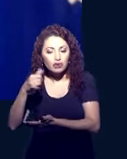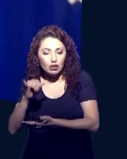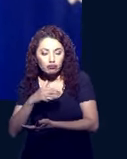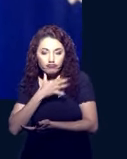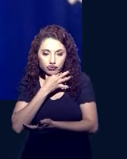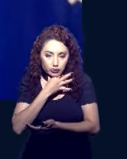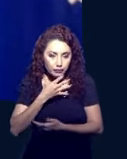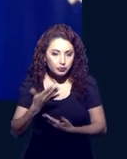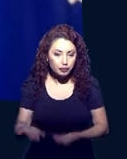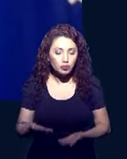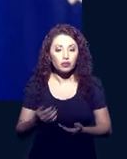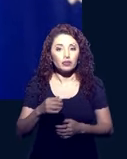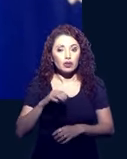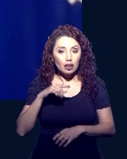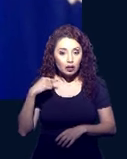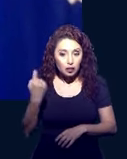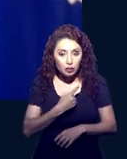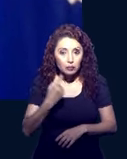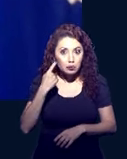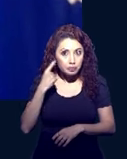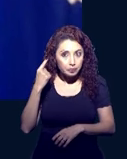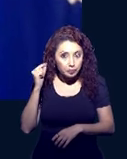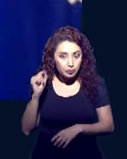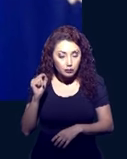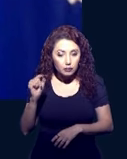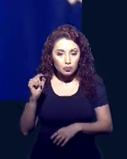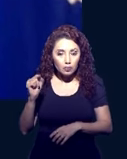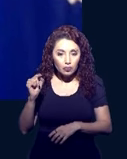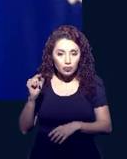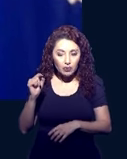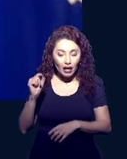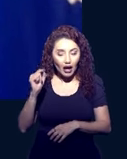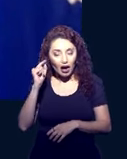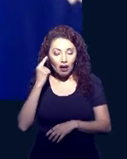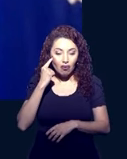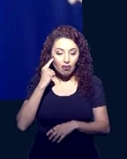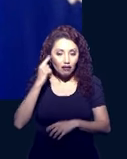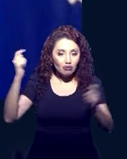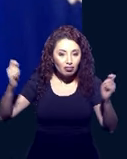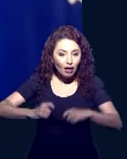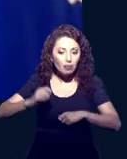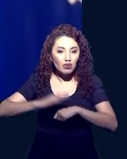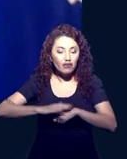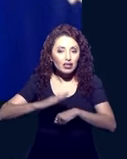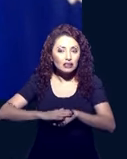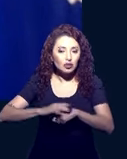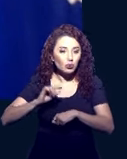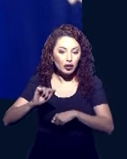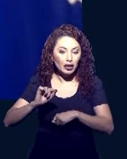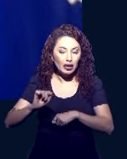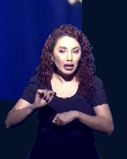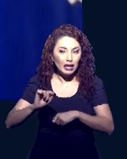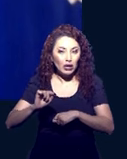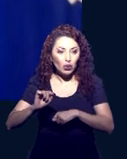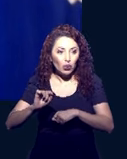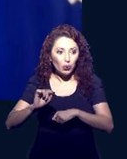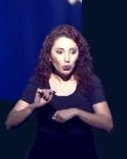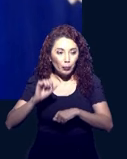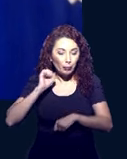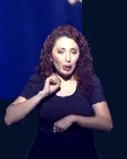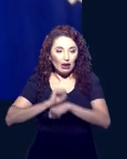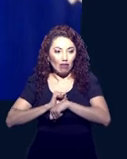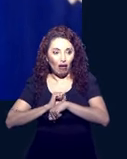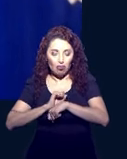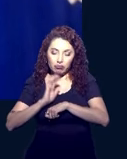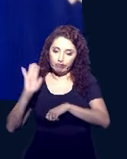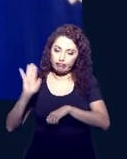sustentabilidade e que a pretexto delas se pode fazer inclusive eh uma uma retração ou um não desenvolvimento da